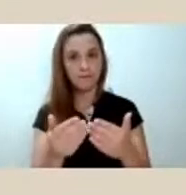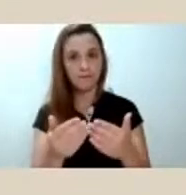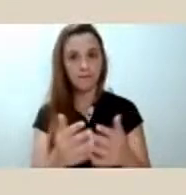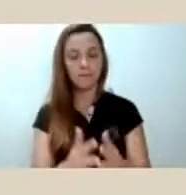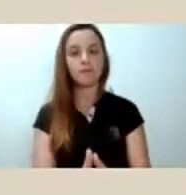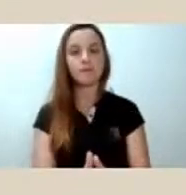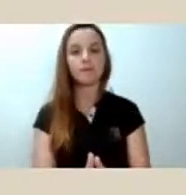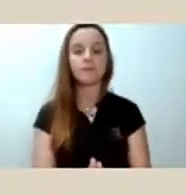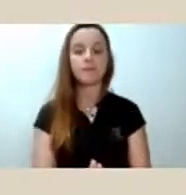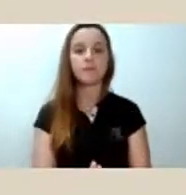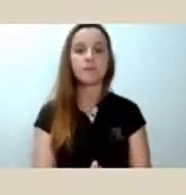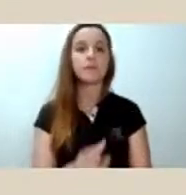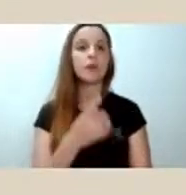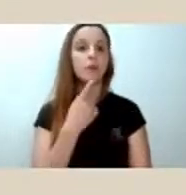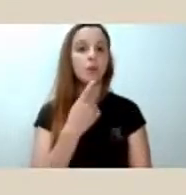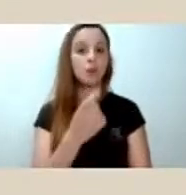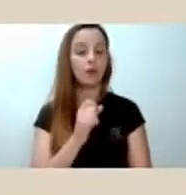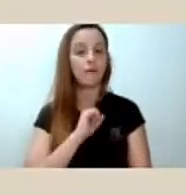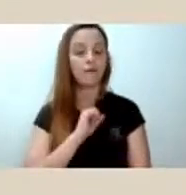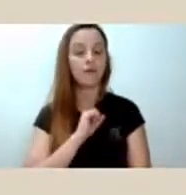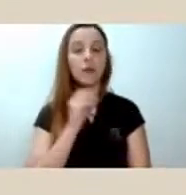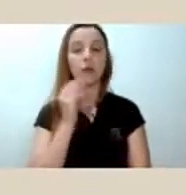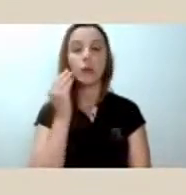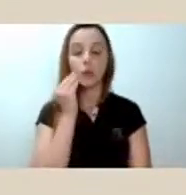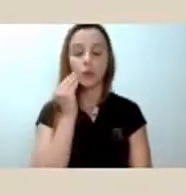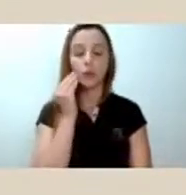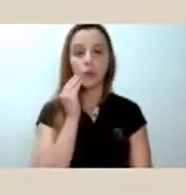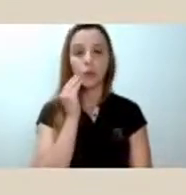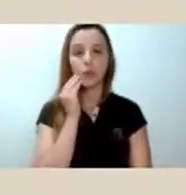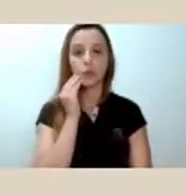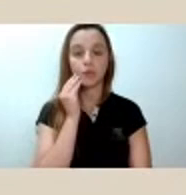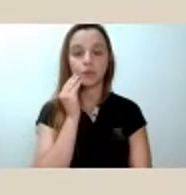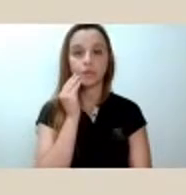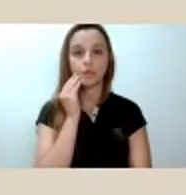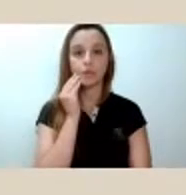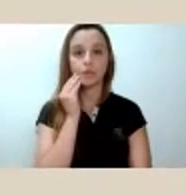minha questão é como é que